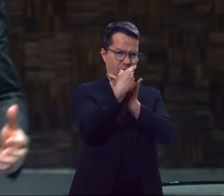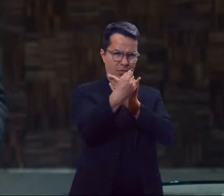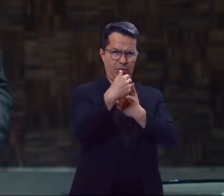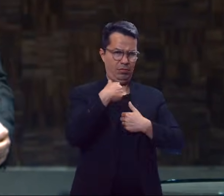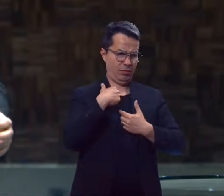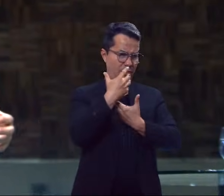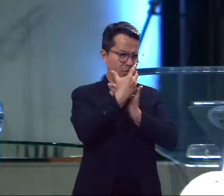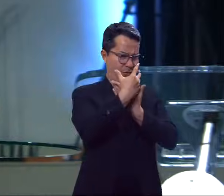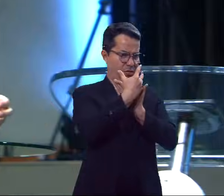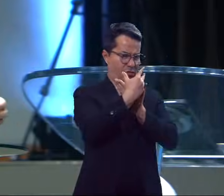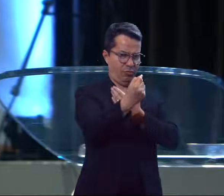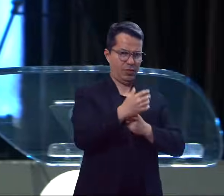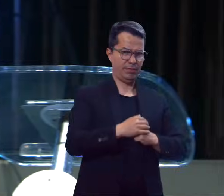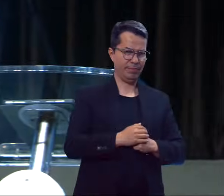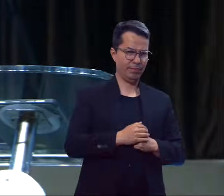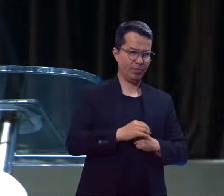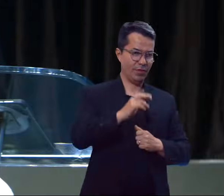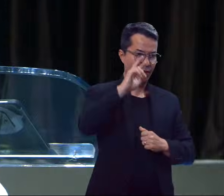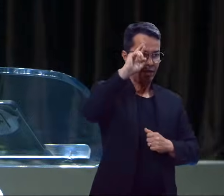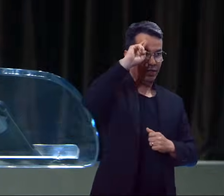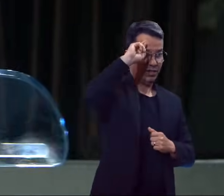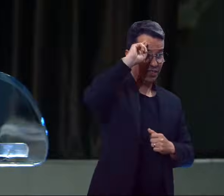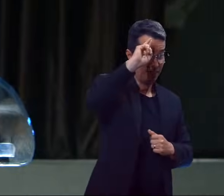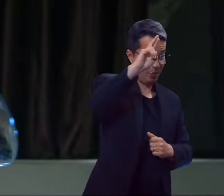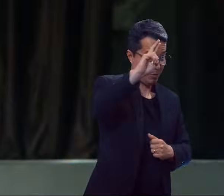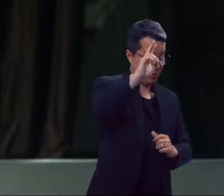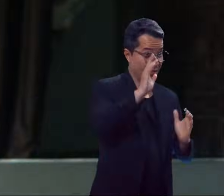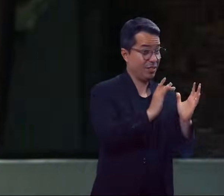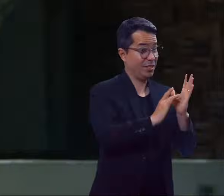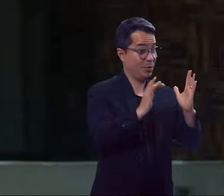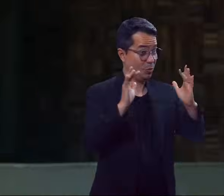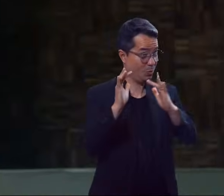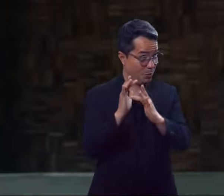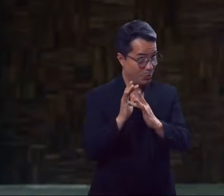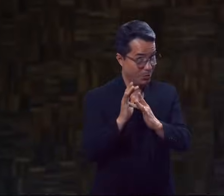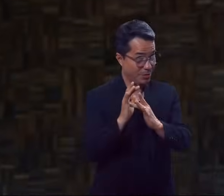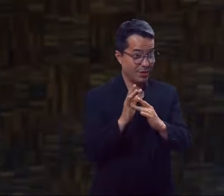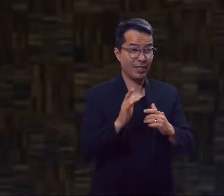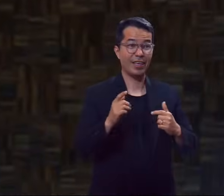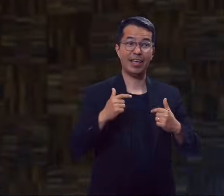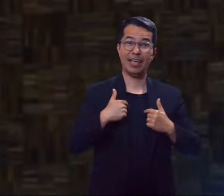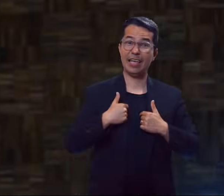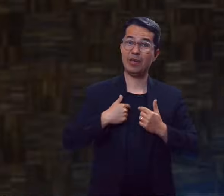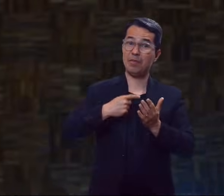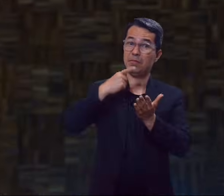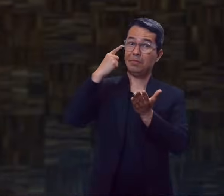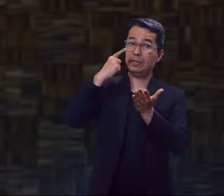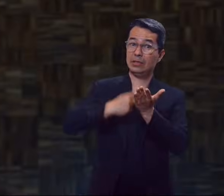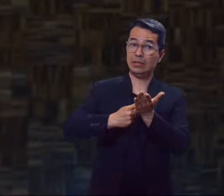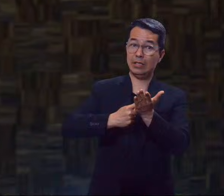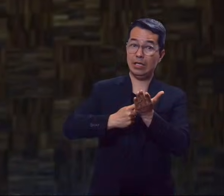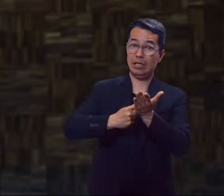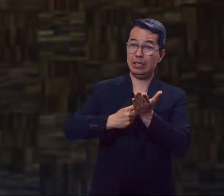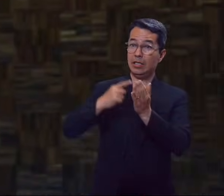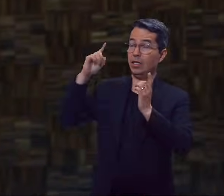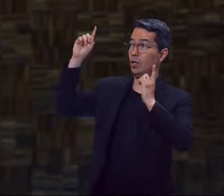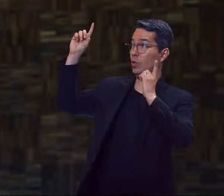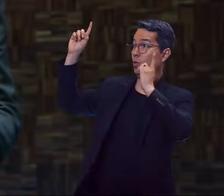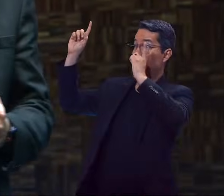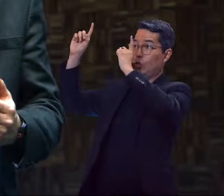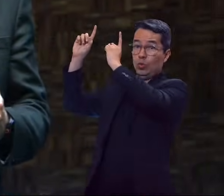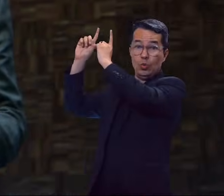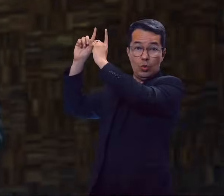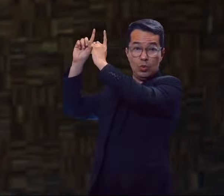de fé junto comigo. Diga assim: Senhor Jesus, eu marquei um